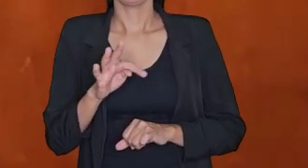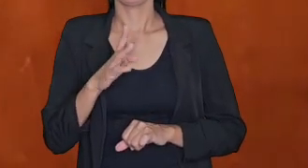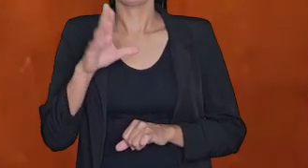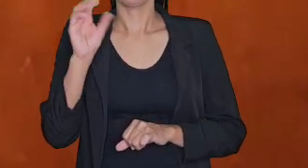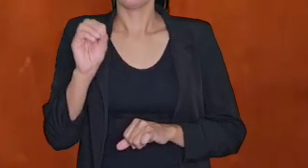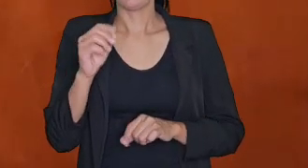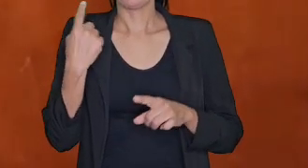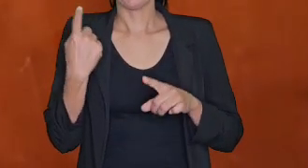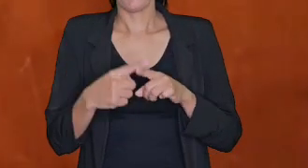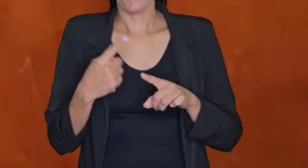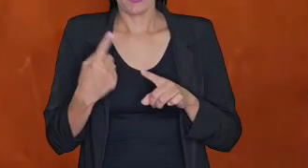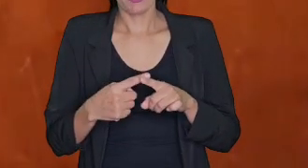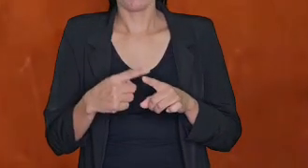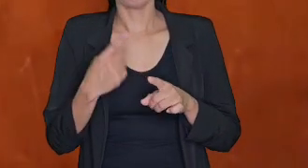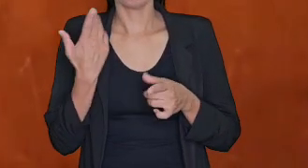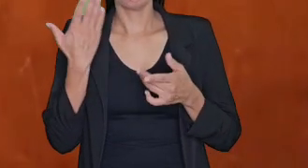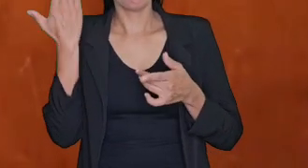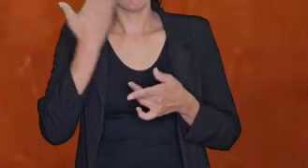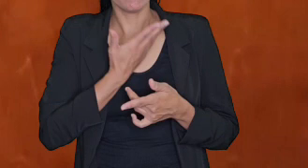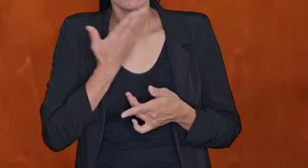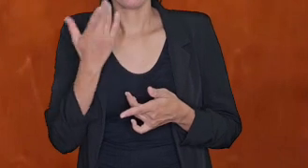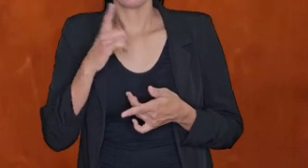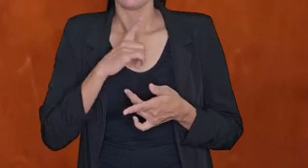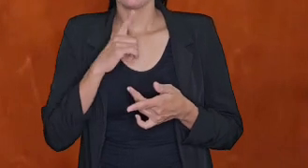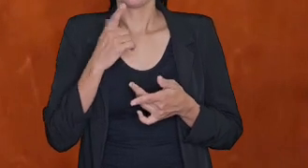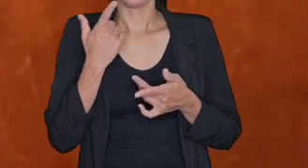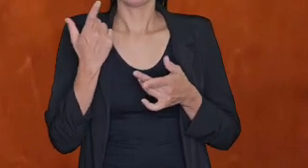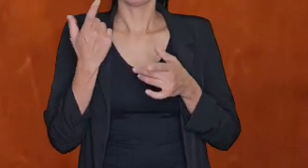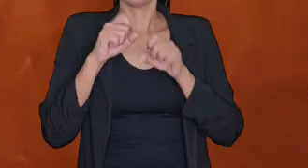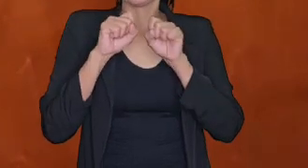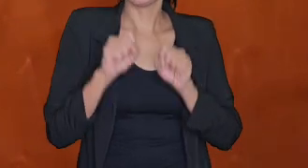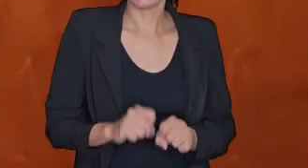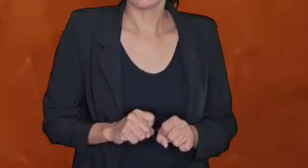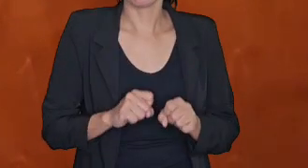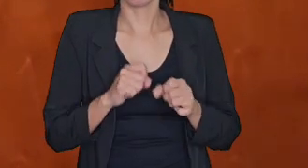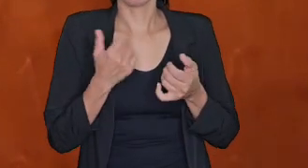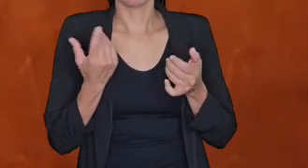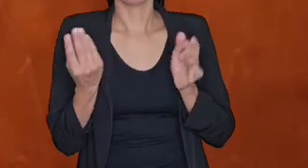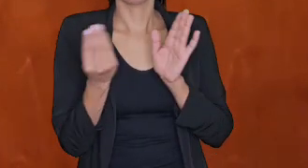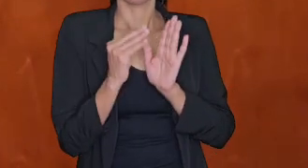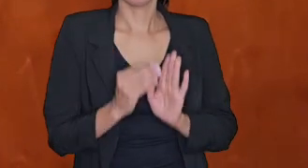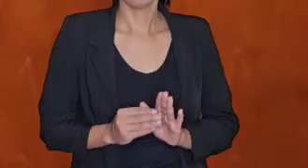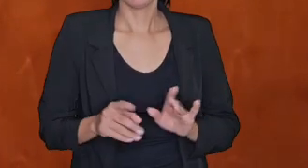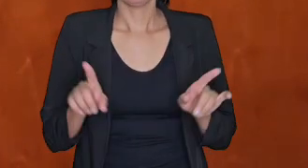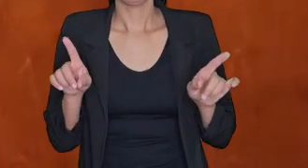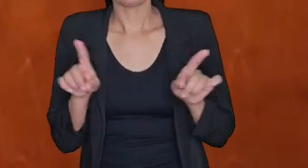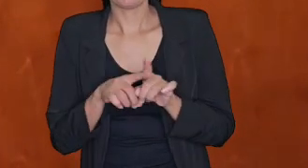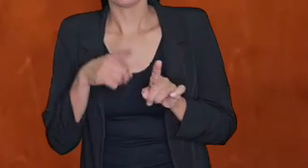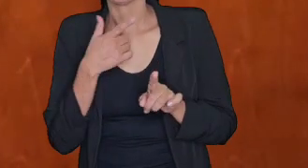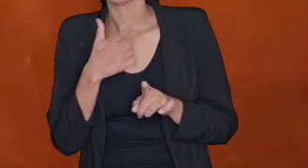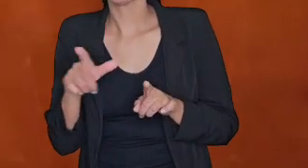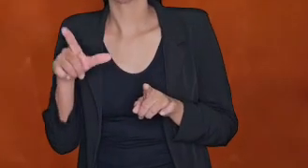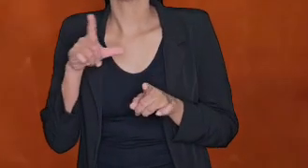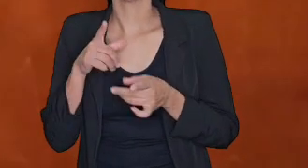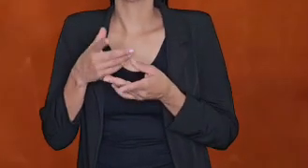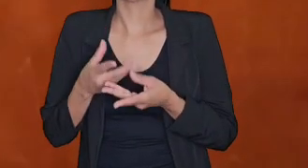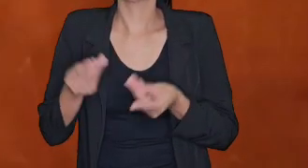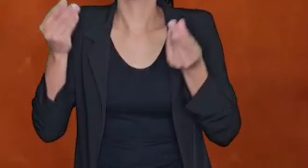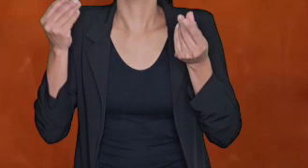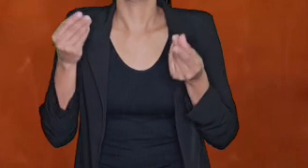o extrajudicial. Não só porque tratou de prometer aqui um sistema eletrônico dos registros públicos, mas porque